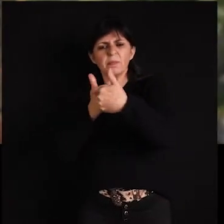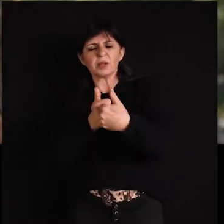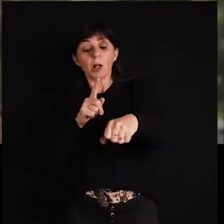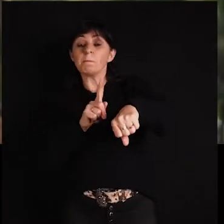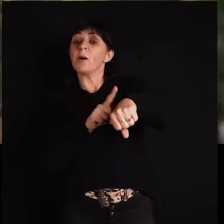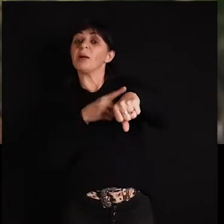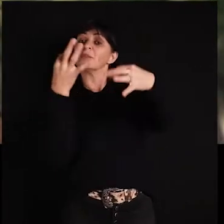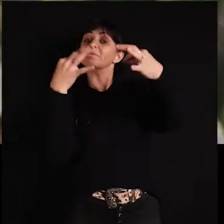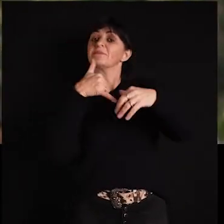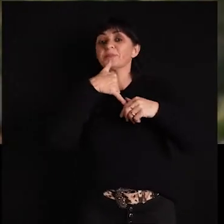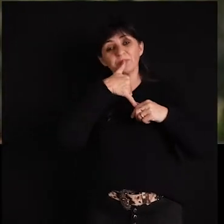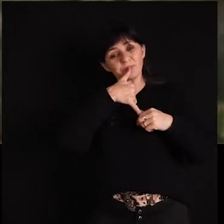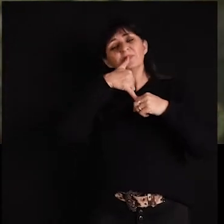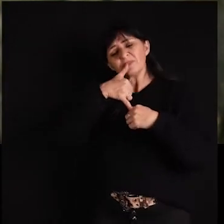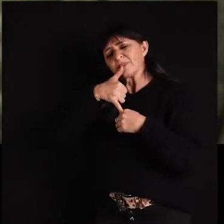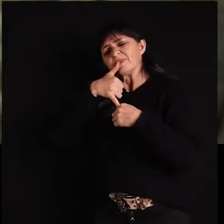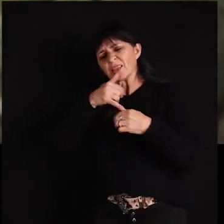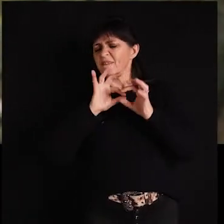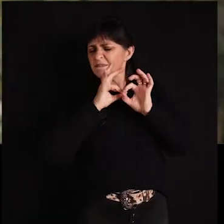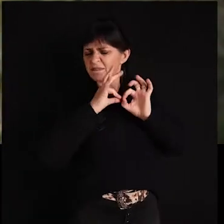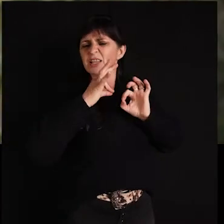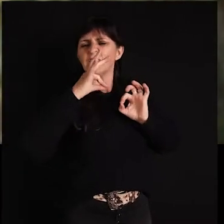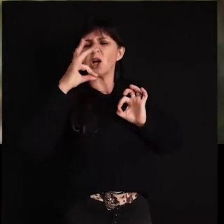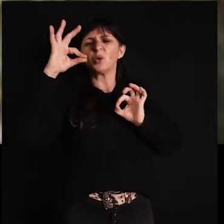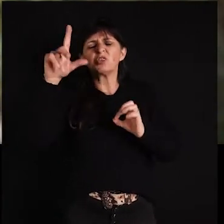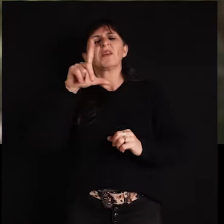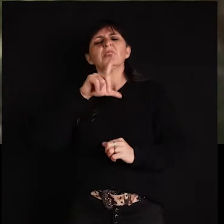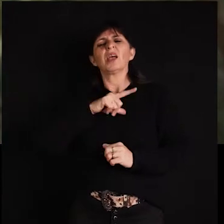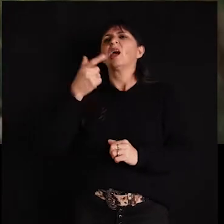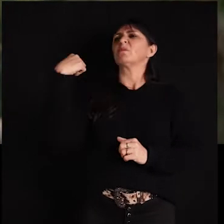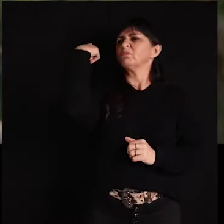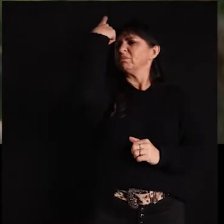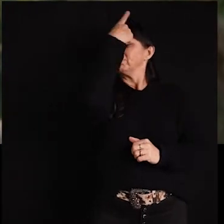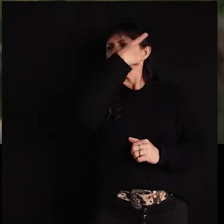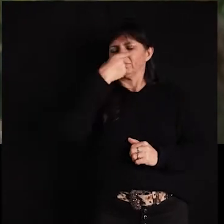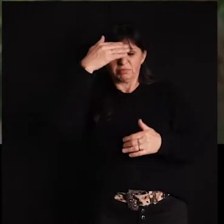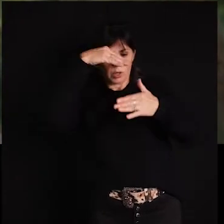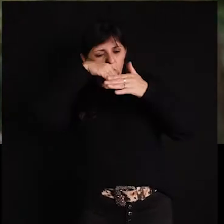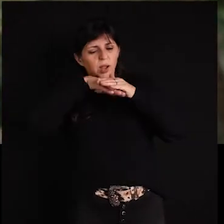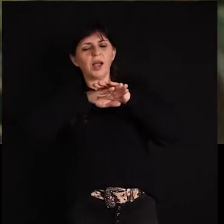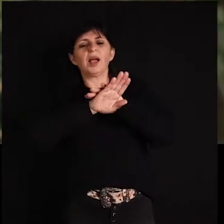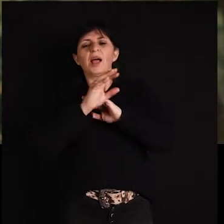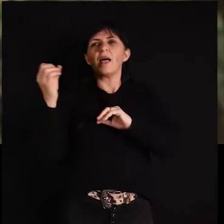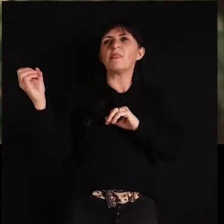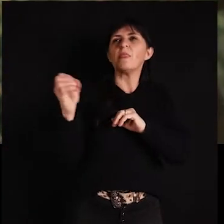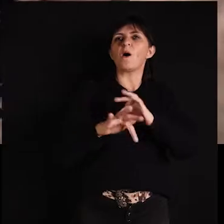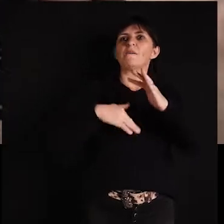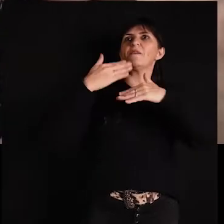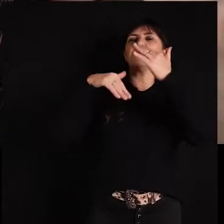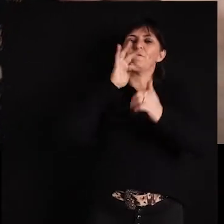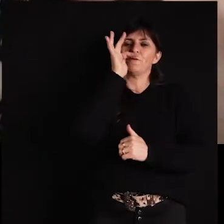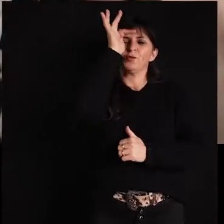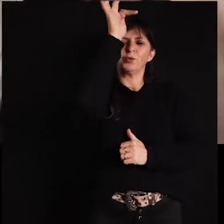certo para um chimarrão. De longe verá uma estampa guardando a pampa pra nova geração.